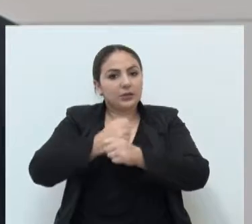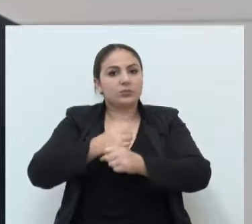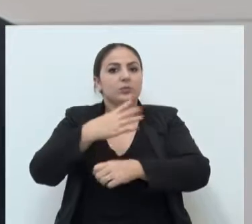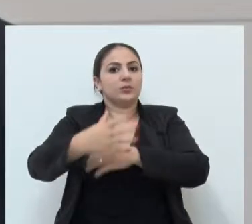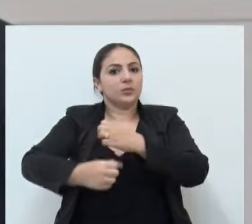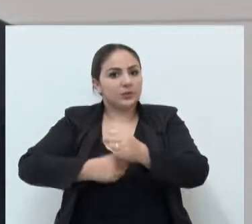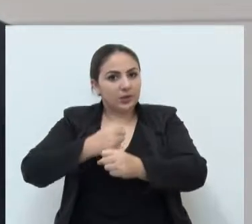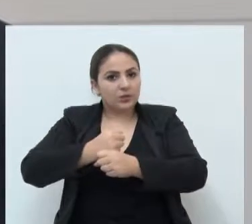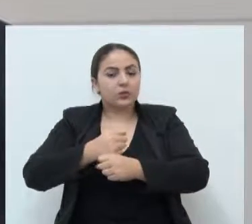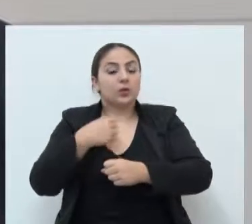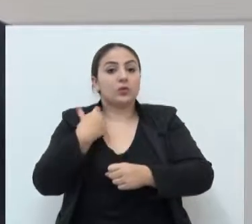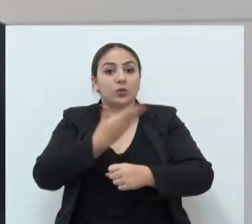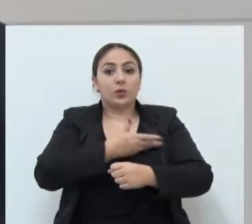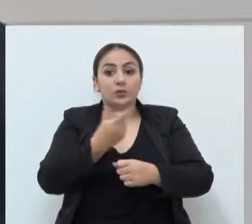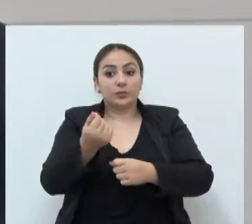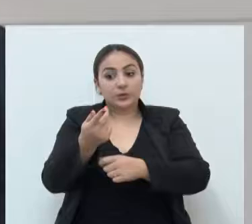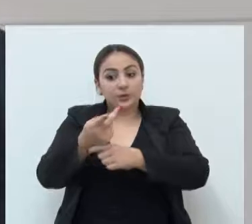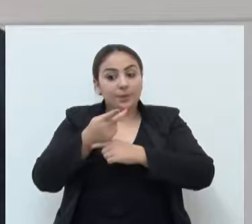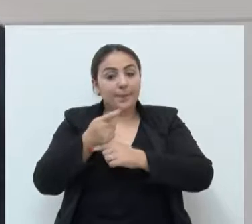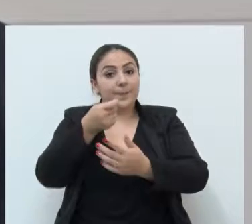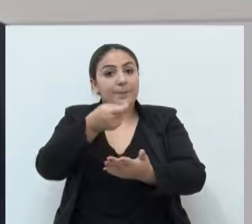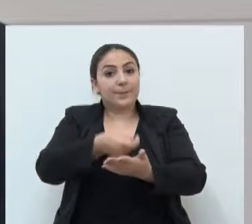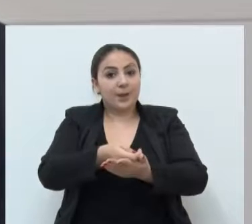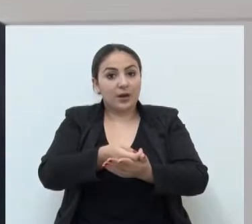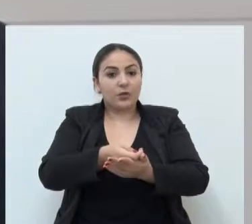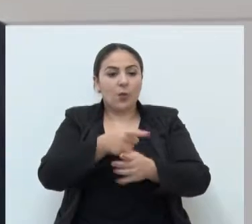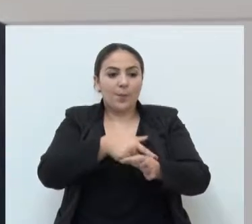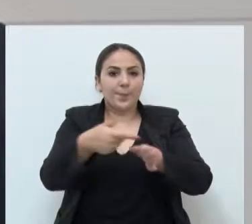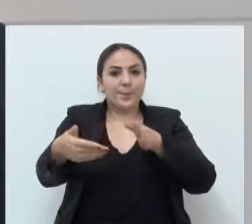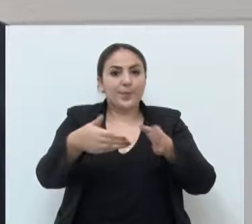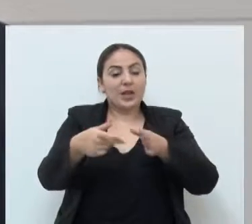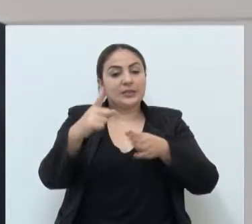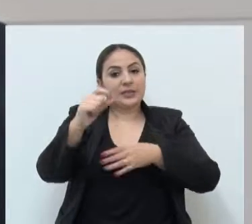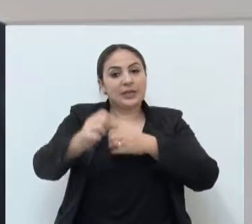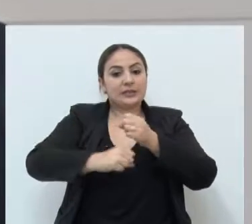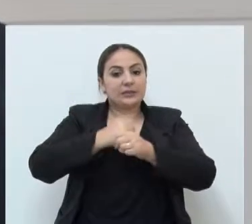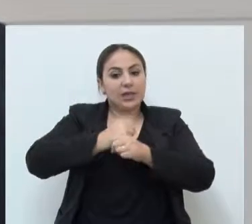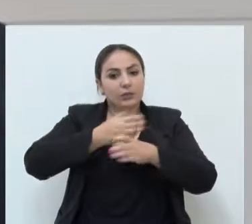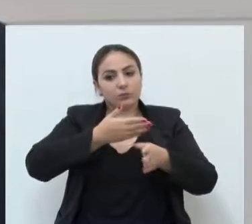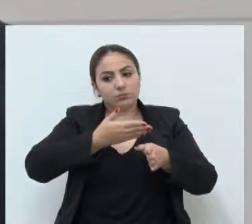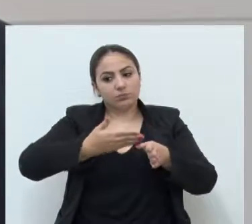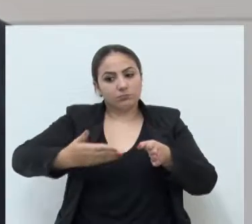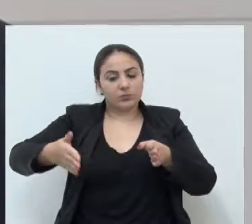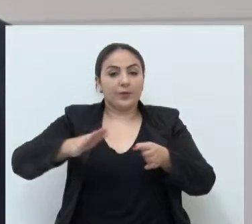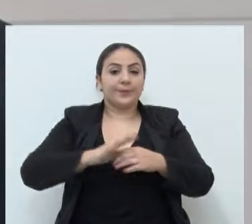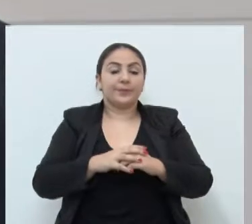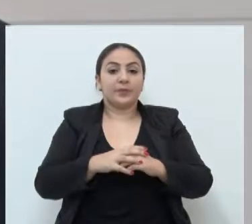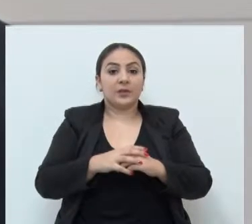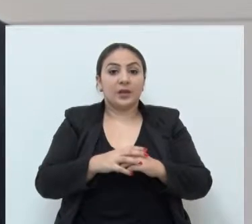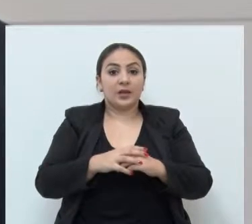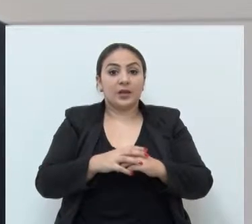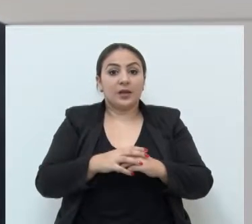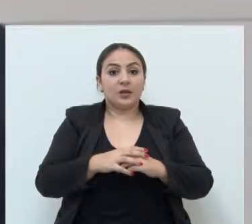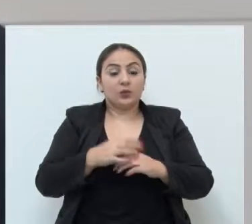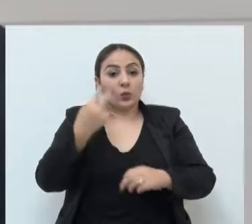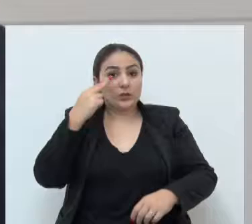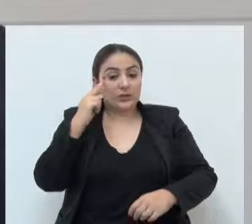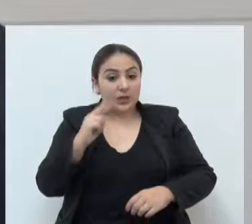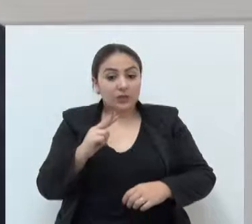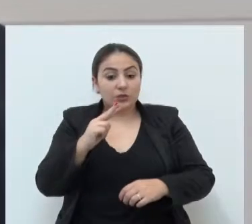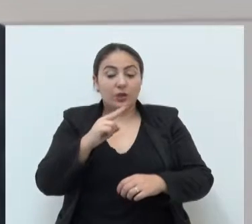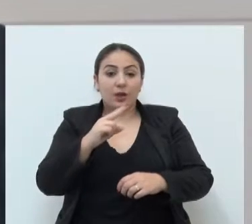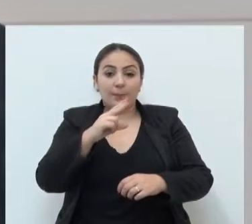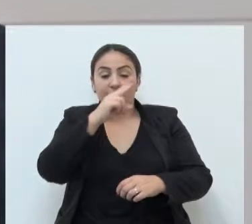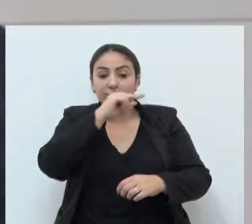isso. O financiamento ele vai ser pago num prazo total de 10 anos, né? Sendo que durante 24 meses ou 2 anos